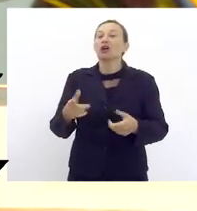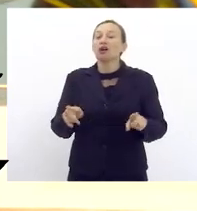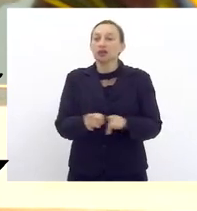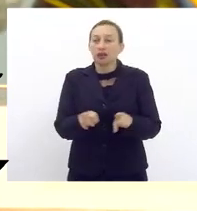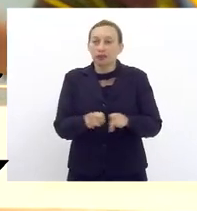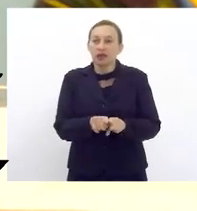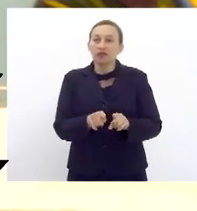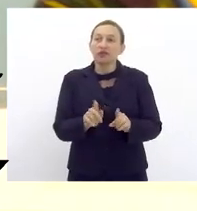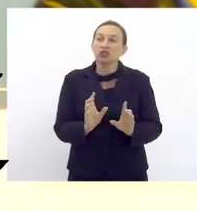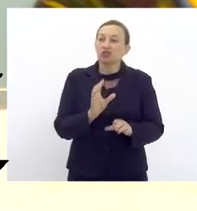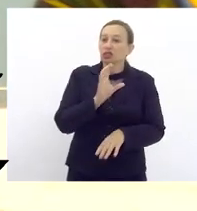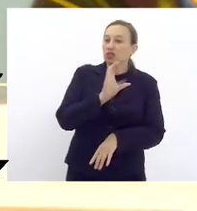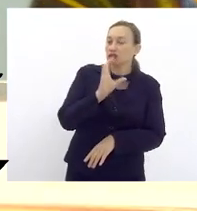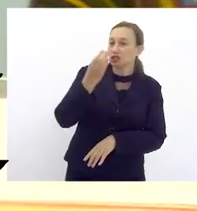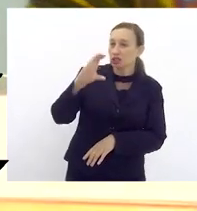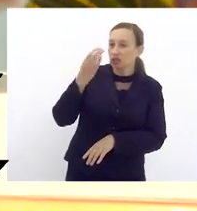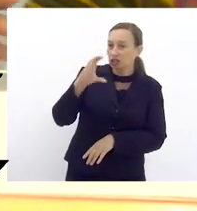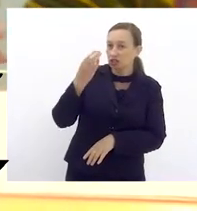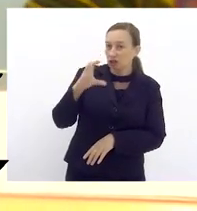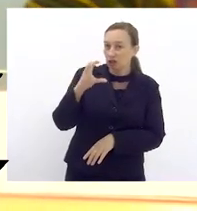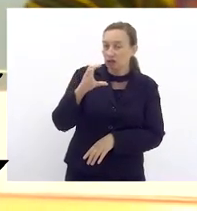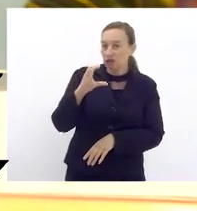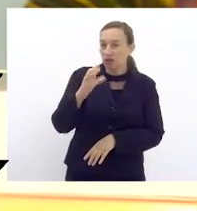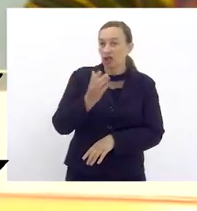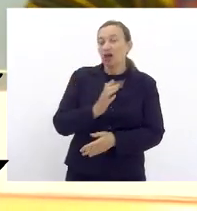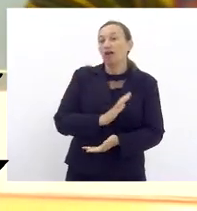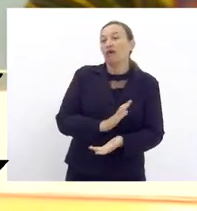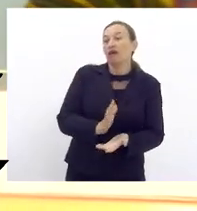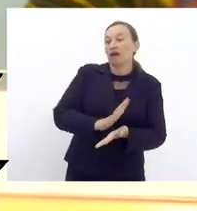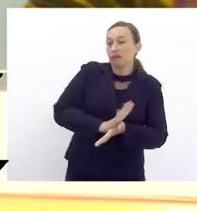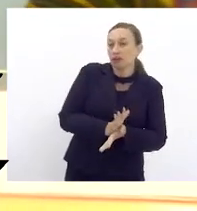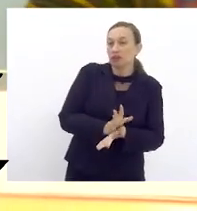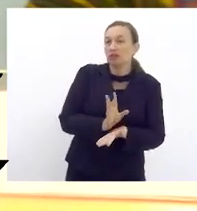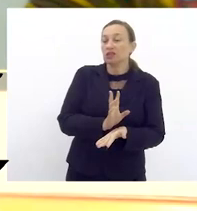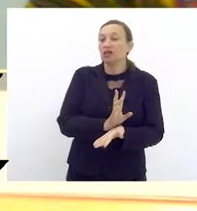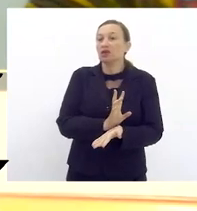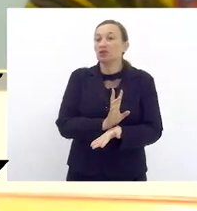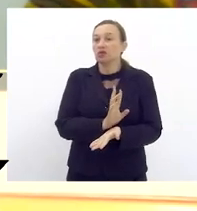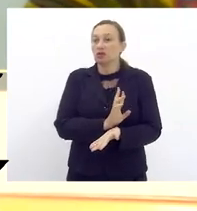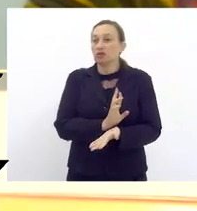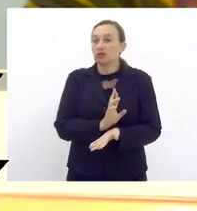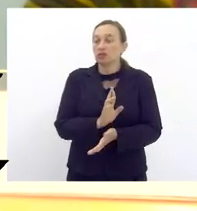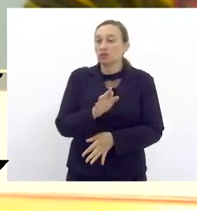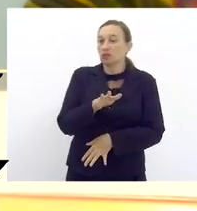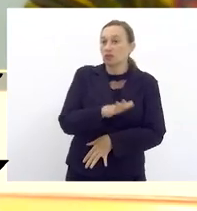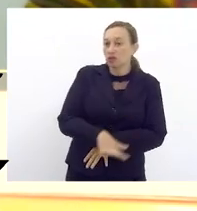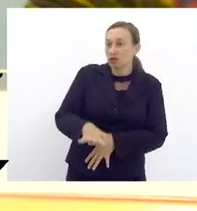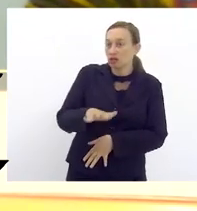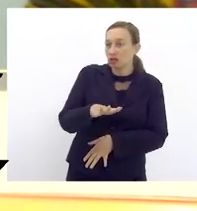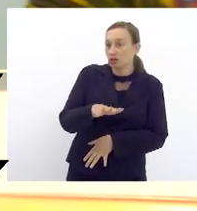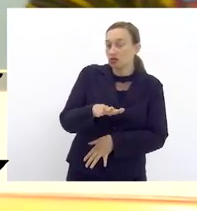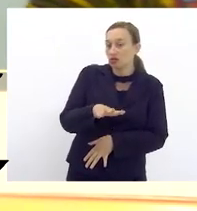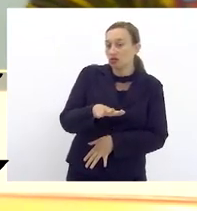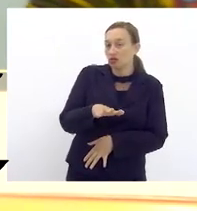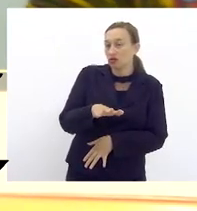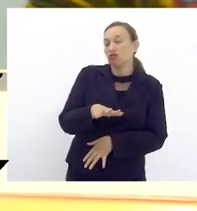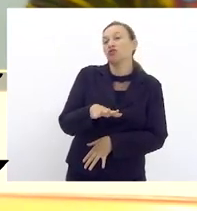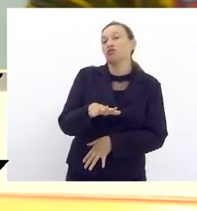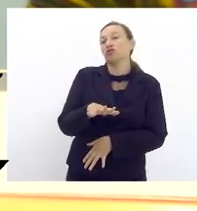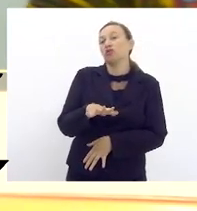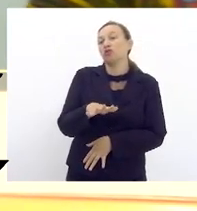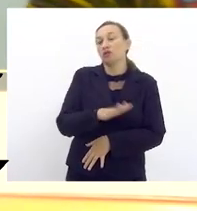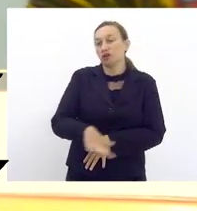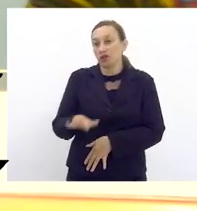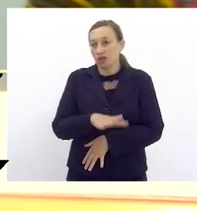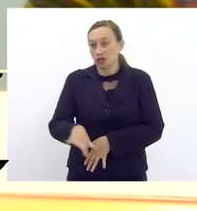cumpra-se no caso de racismo infantil né esse ano a gente atendeu quatro casos de racismo infantil em